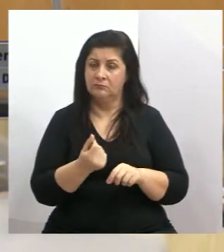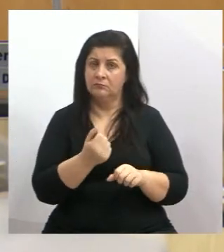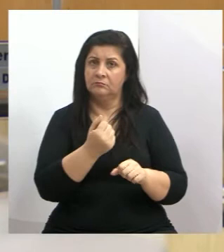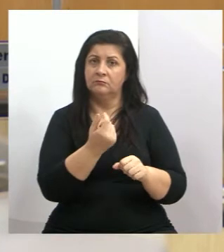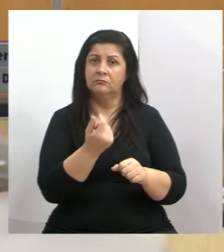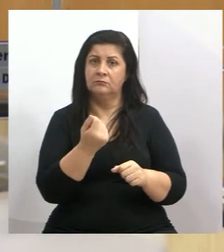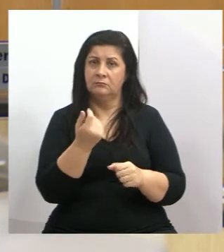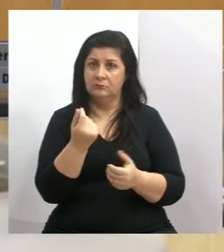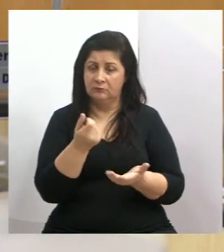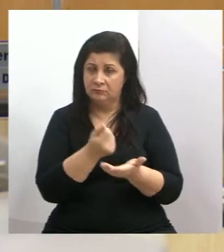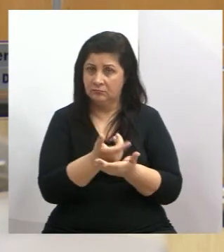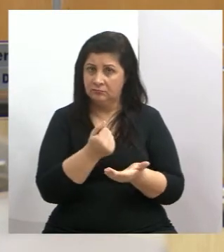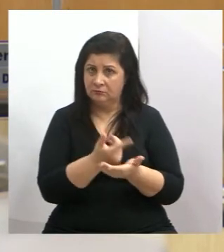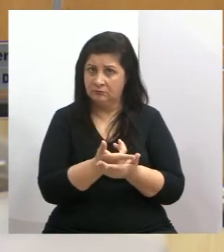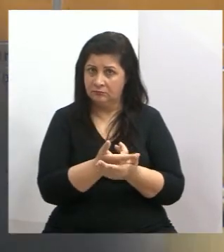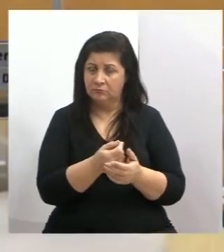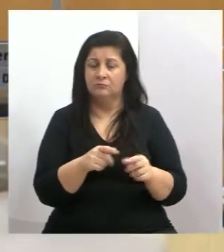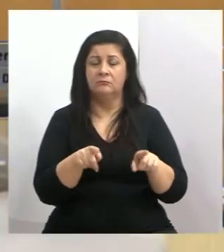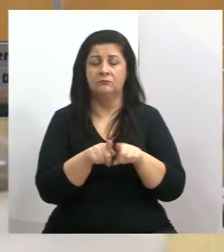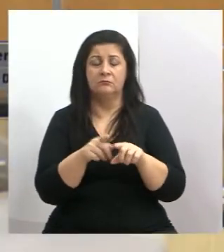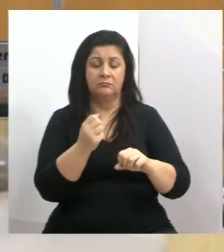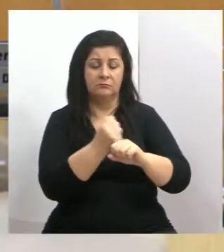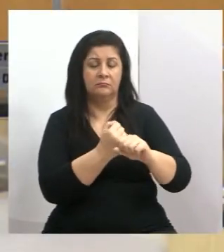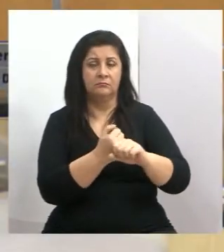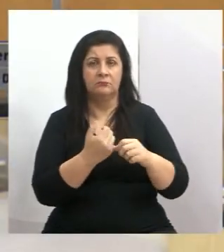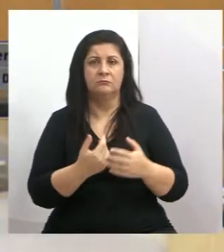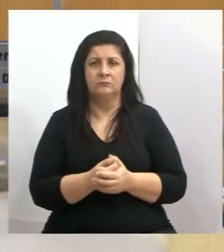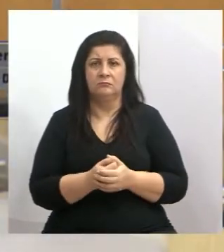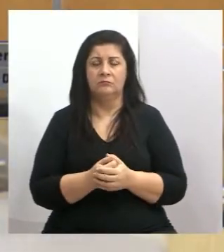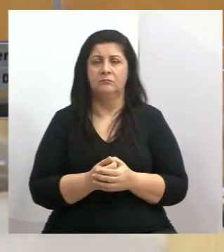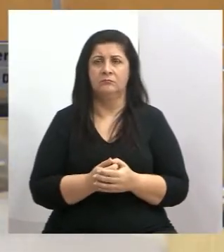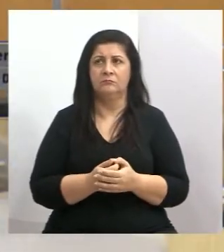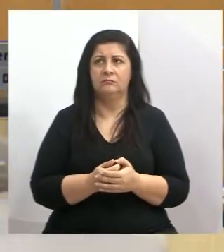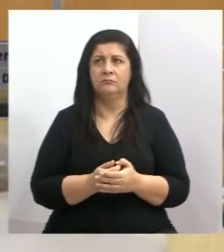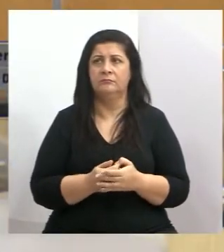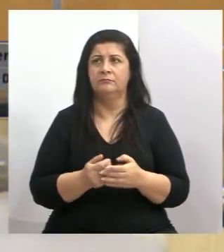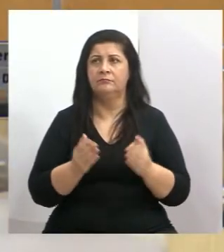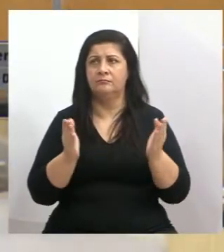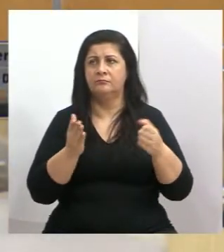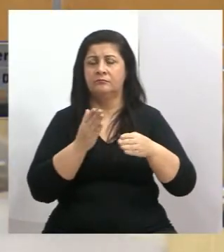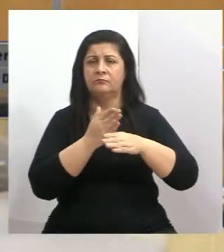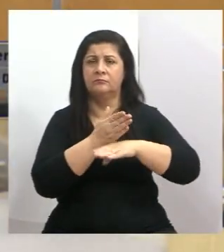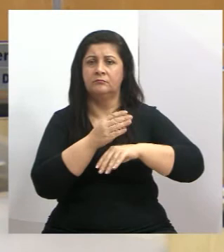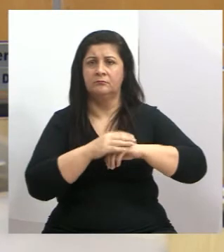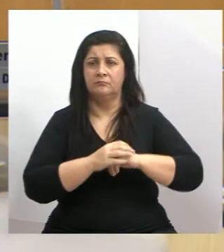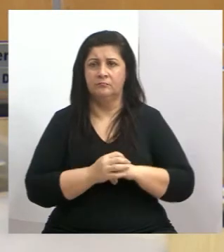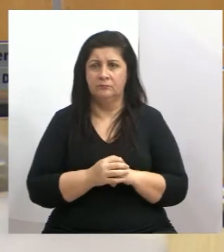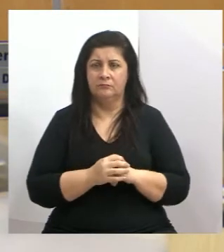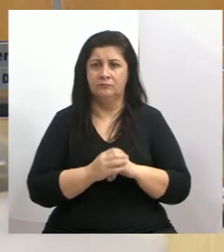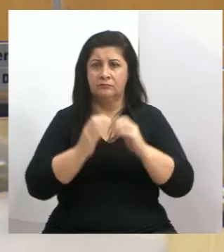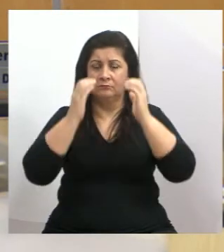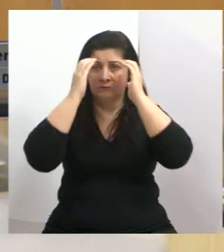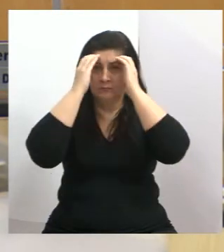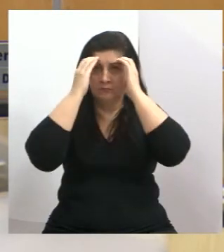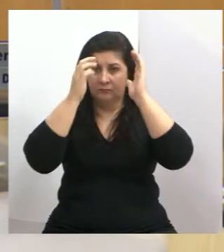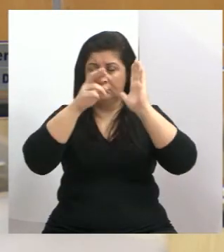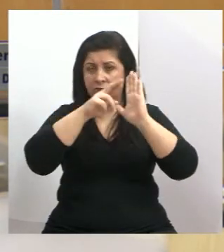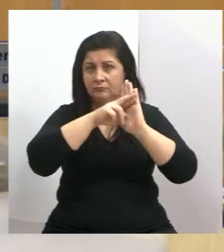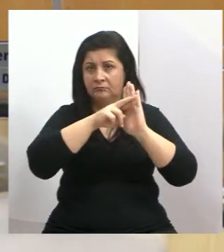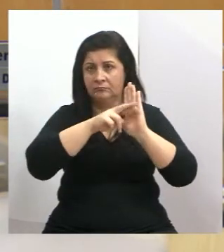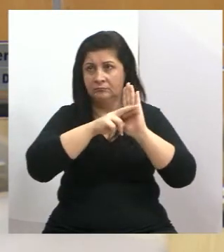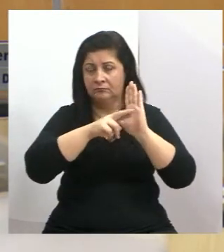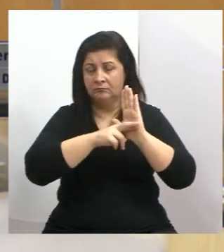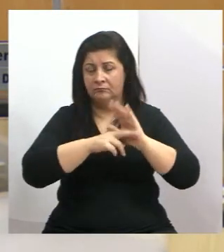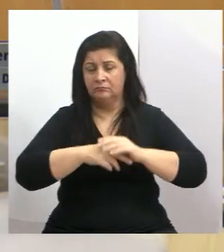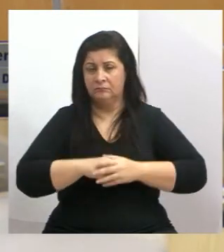é queremos a excelentíssimo senhor presidente dessa casa ouvido aprovado pelo egrégio plenário e cumpridas as formalidades regimentais